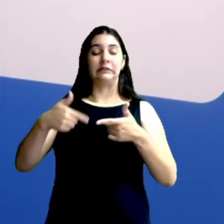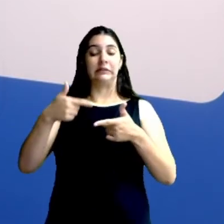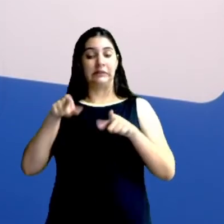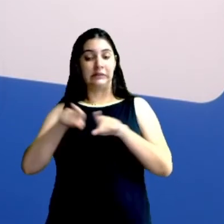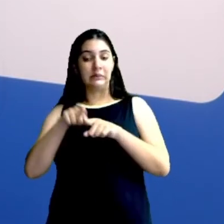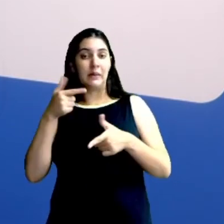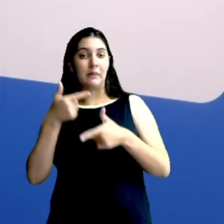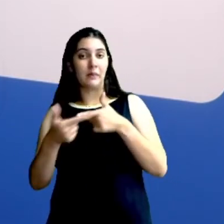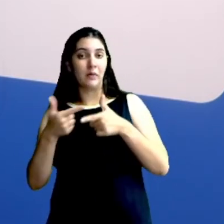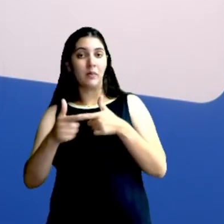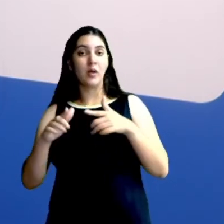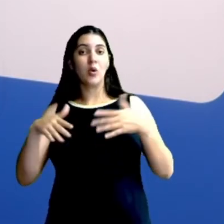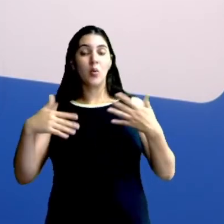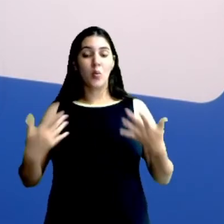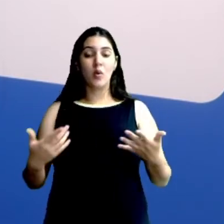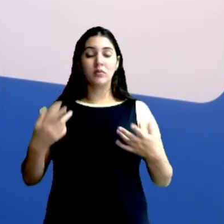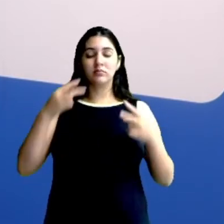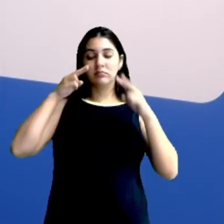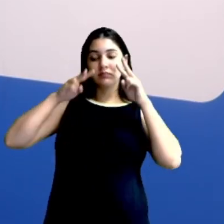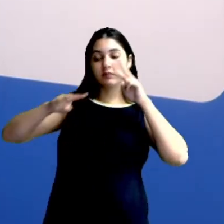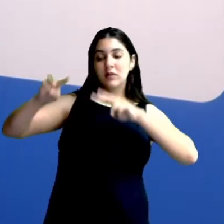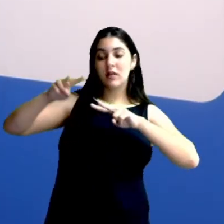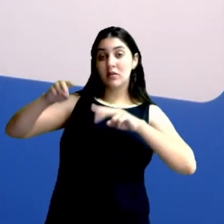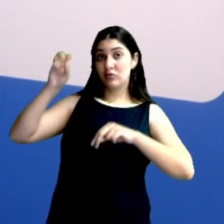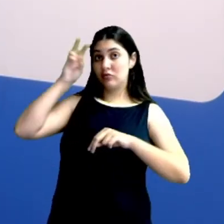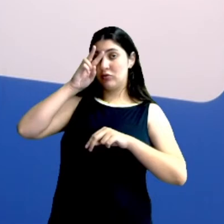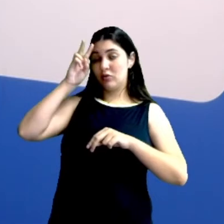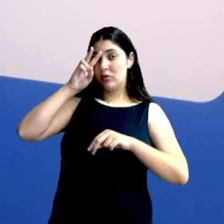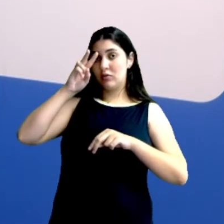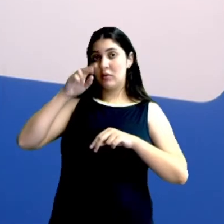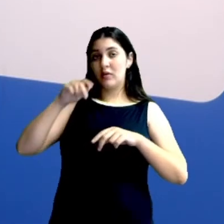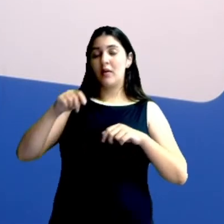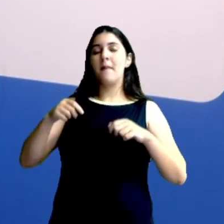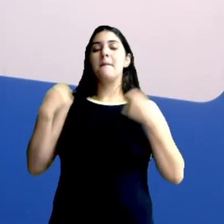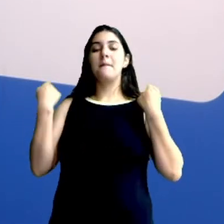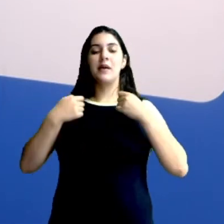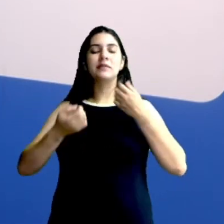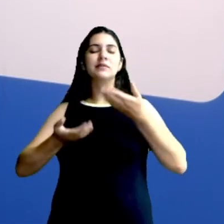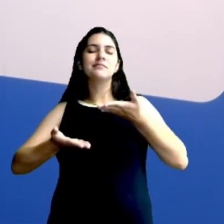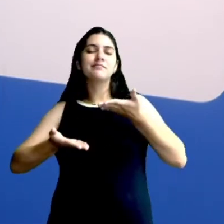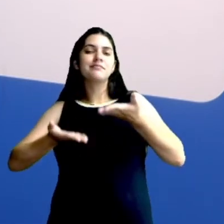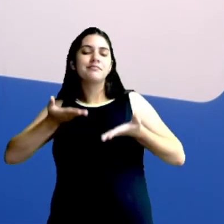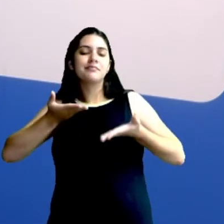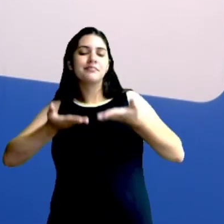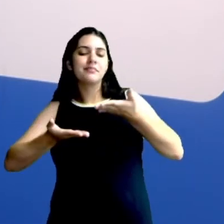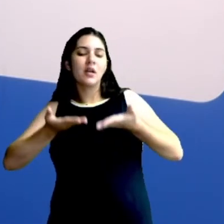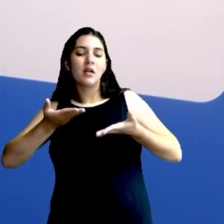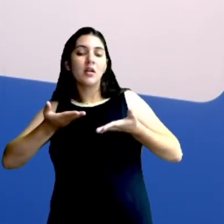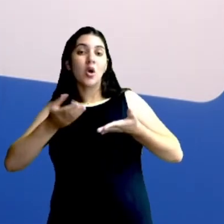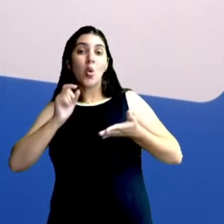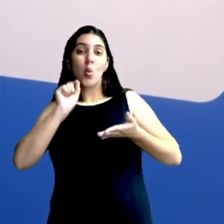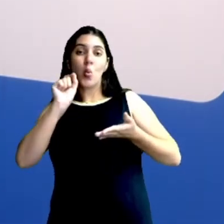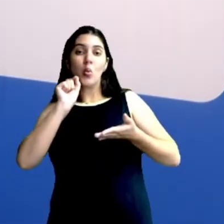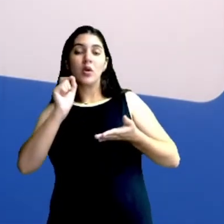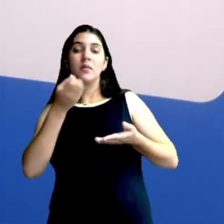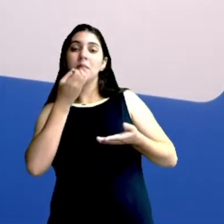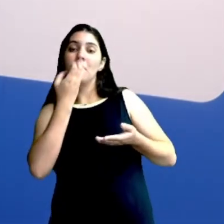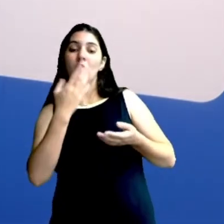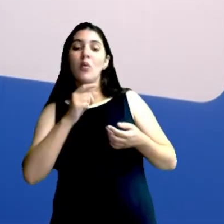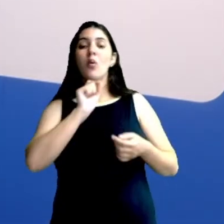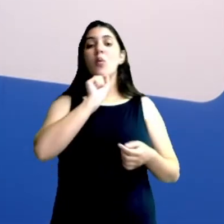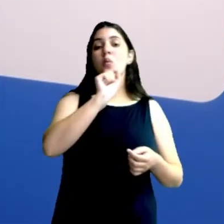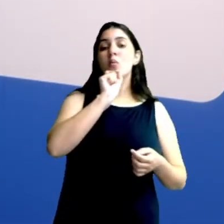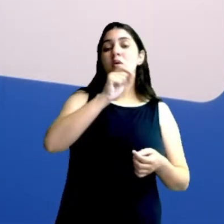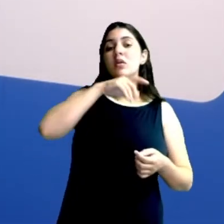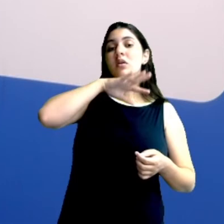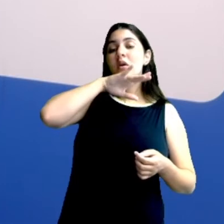prejudicou, porque quando a gente vai analisar do ponto de vista histórico, a gente tem que balancear os prós e os contras. Então, se